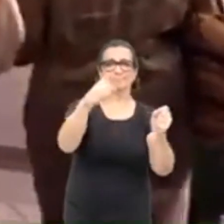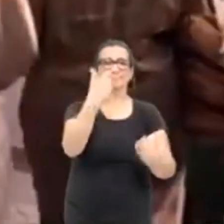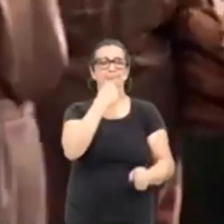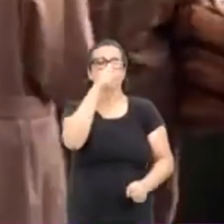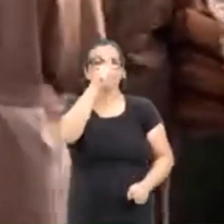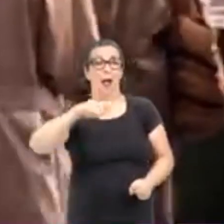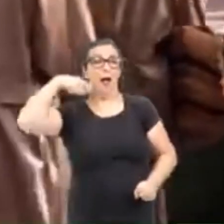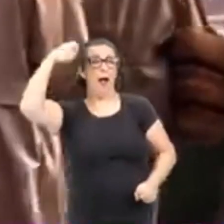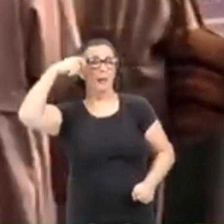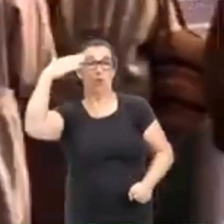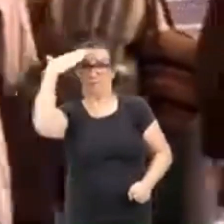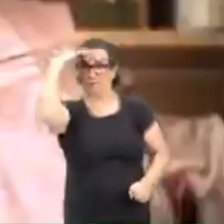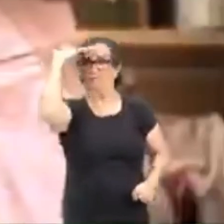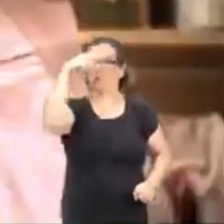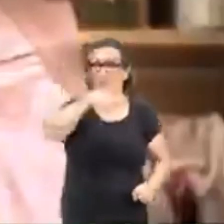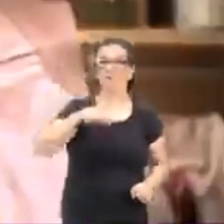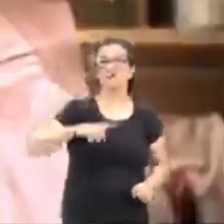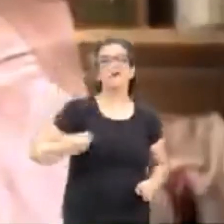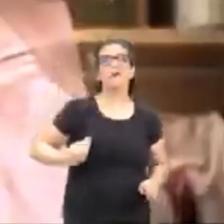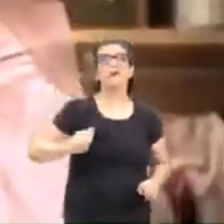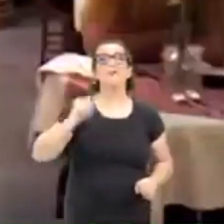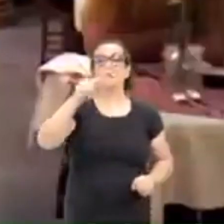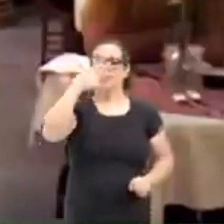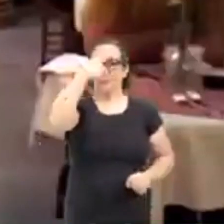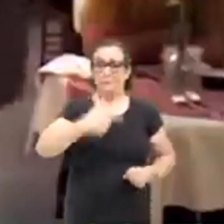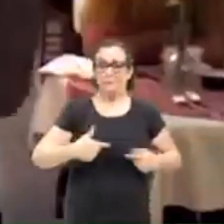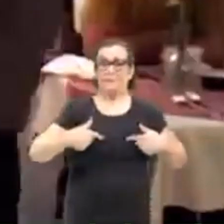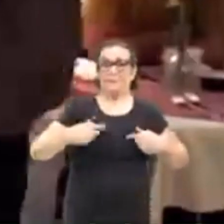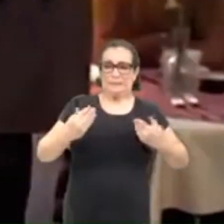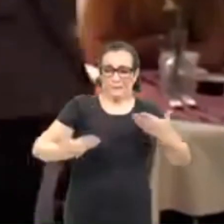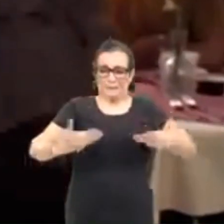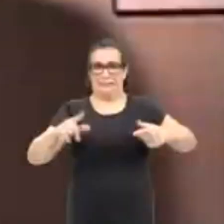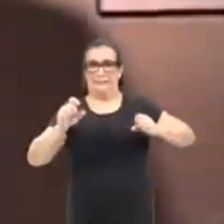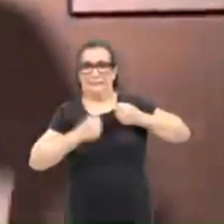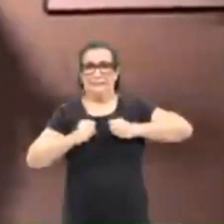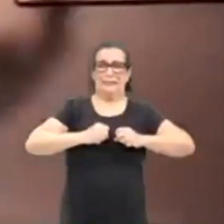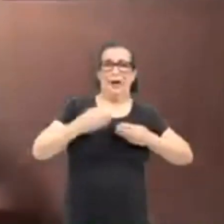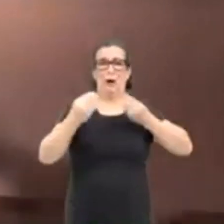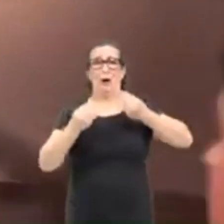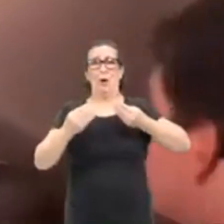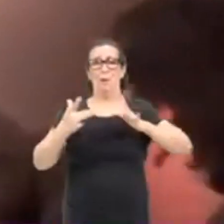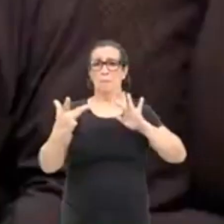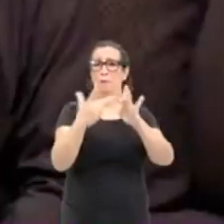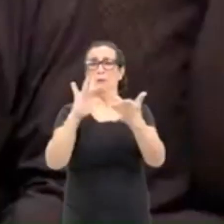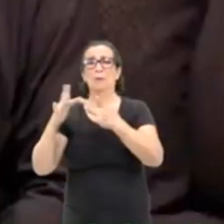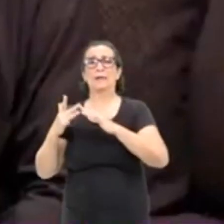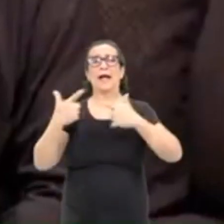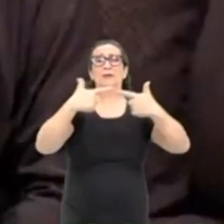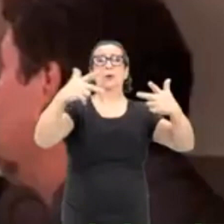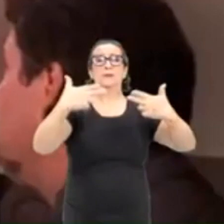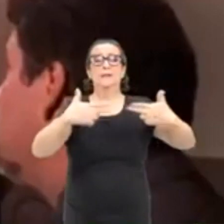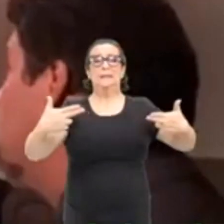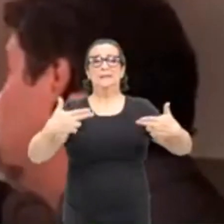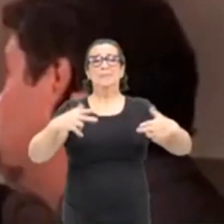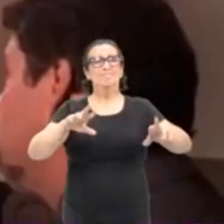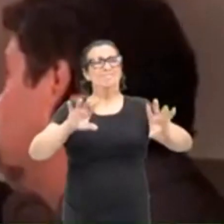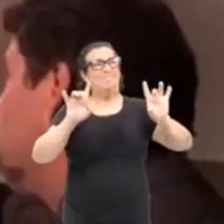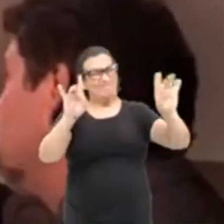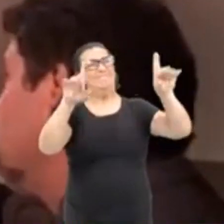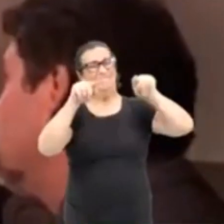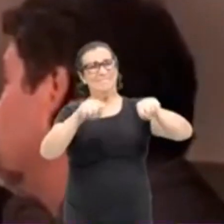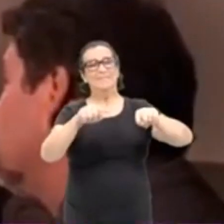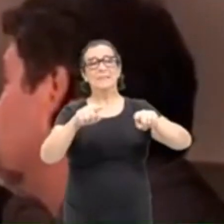grande ator Jack Nicholson que vive um personagem que lida com a sua ansiedade e outros estados afetivos de maneira bem peculiar